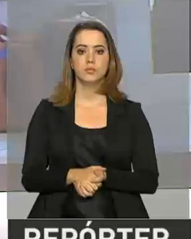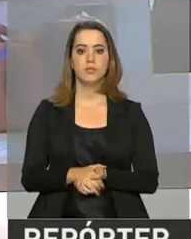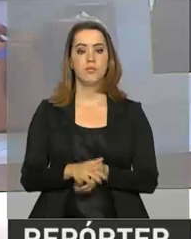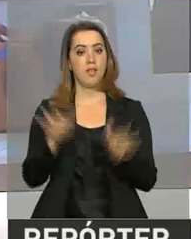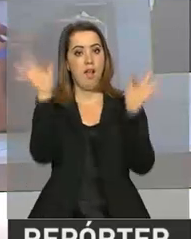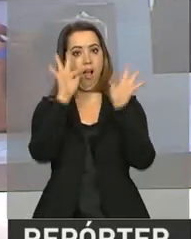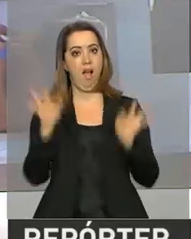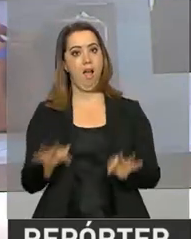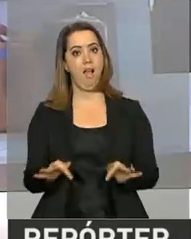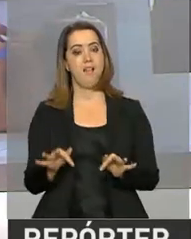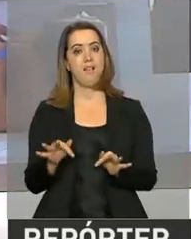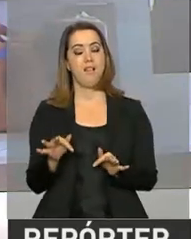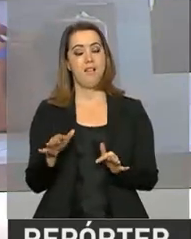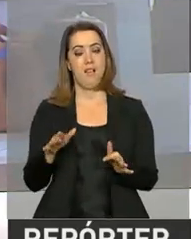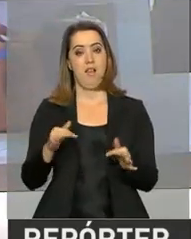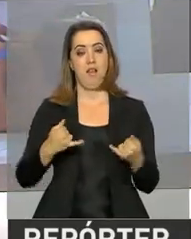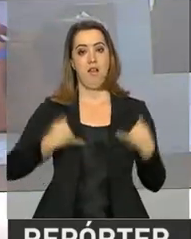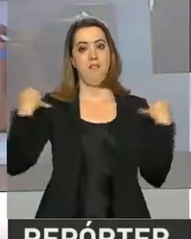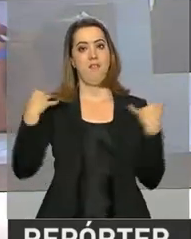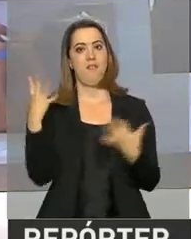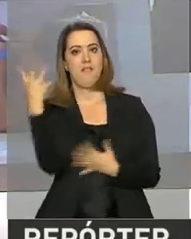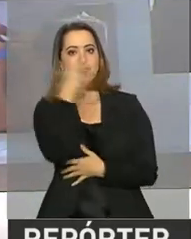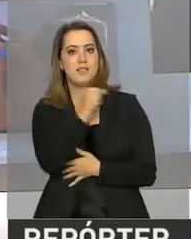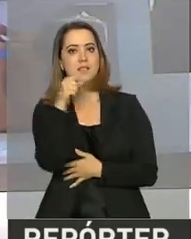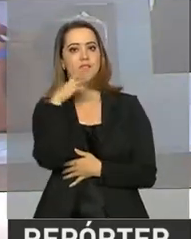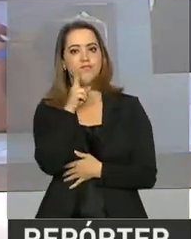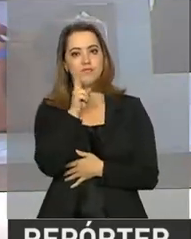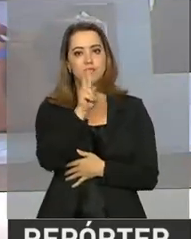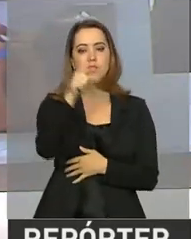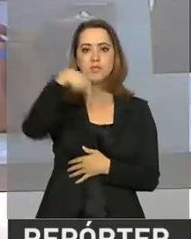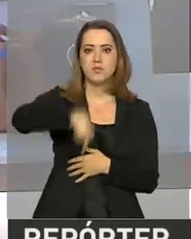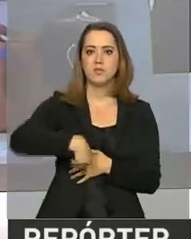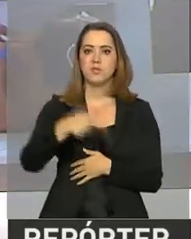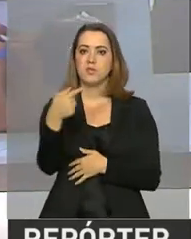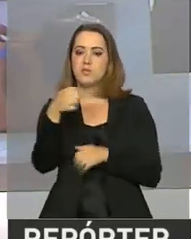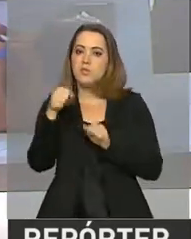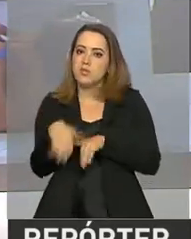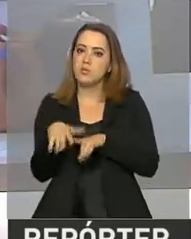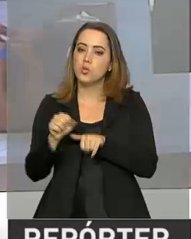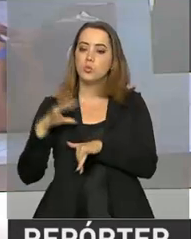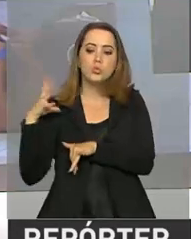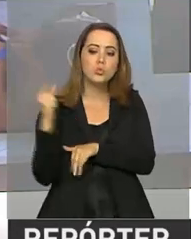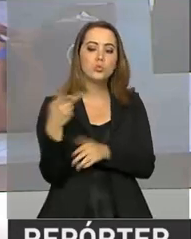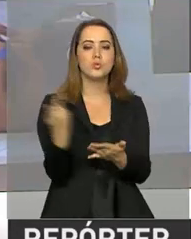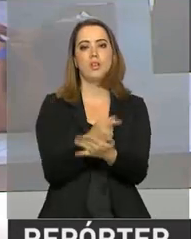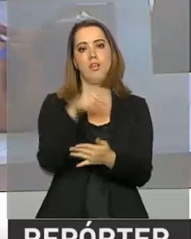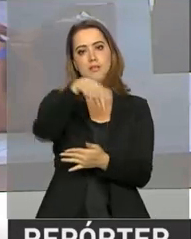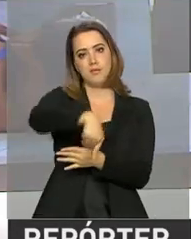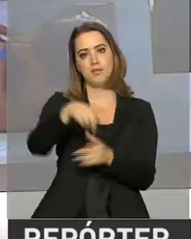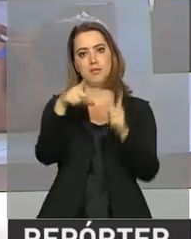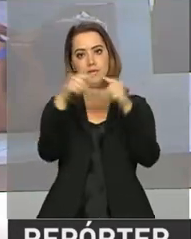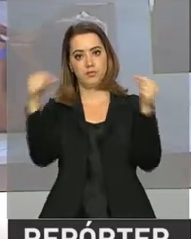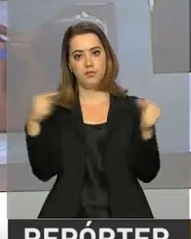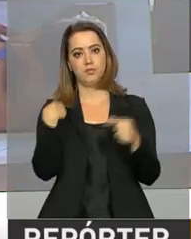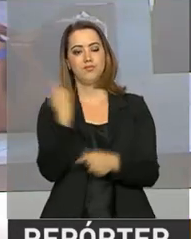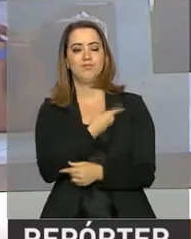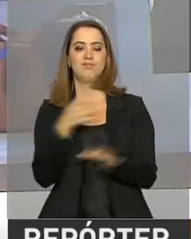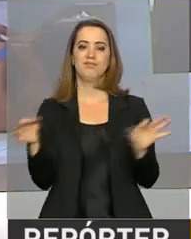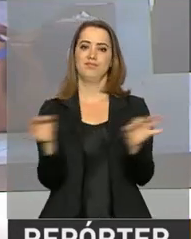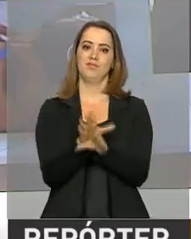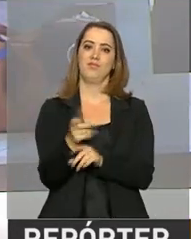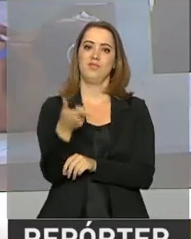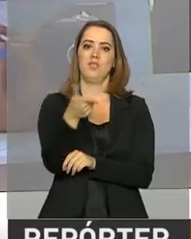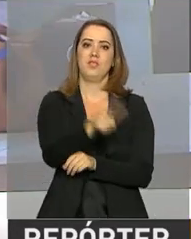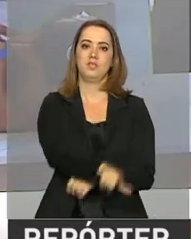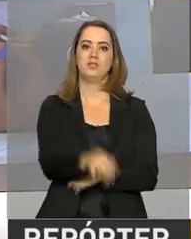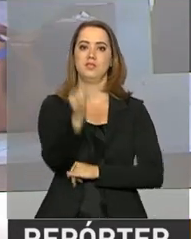festa vai ser bonita acompanha aqui na NBR no 7 de Setembro toda a movimentação e desfile ao vivo aqui de Brasília a gente fica por aqui